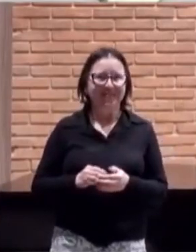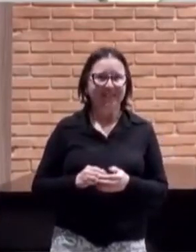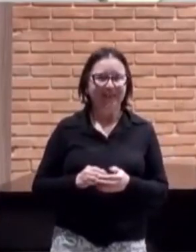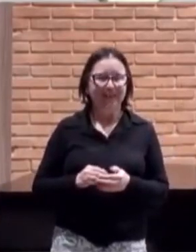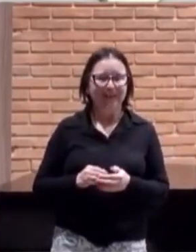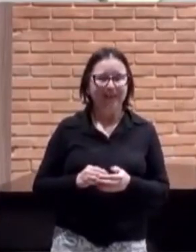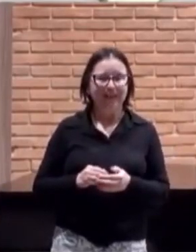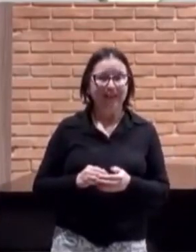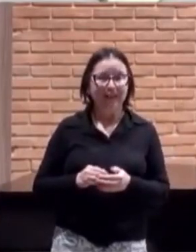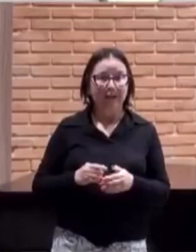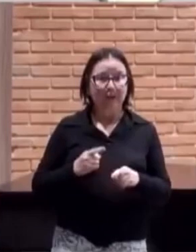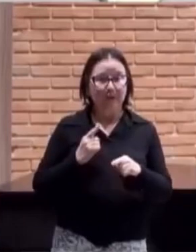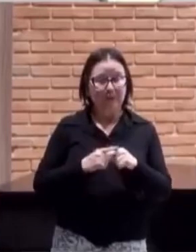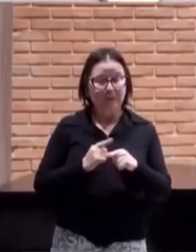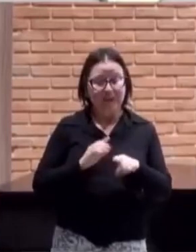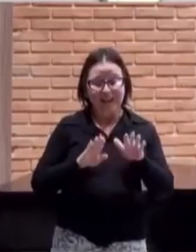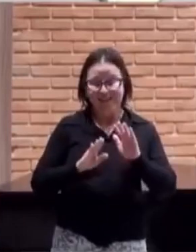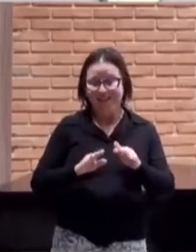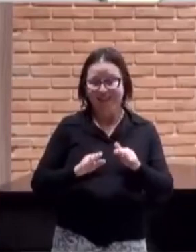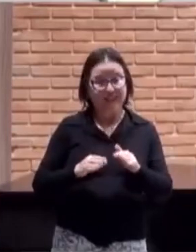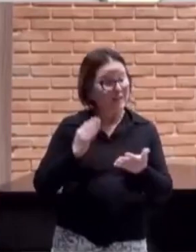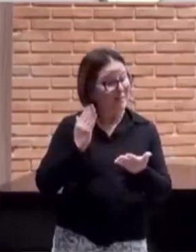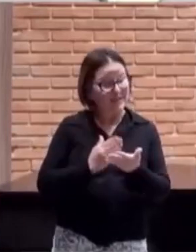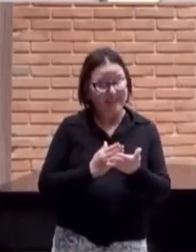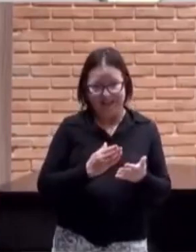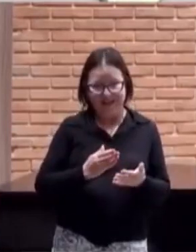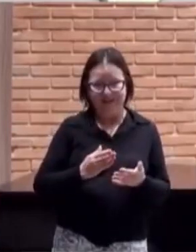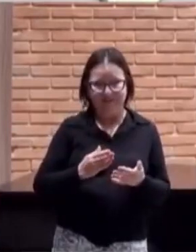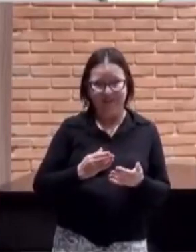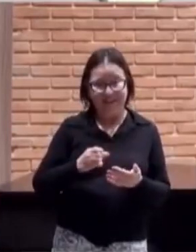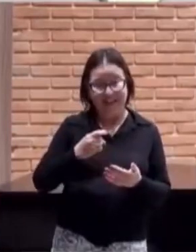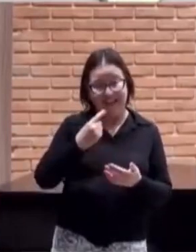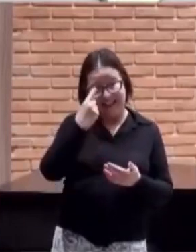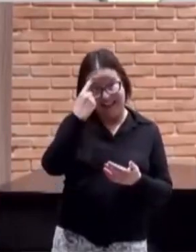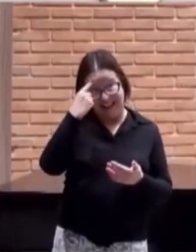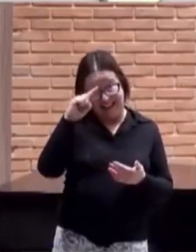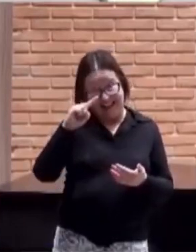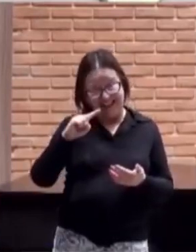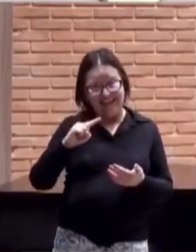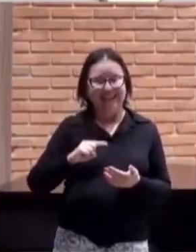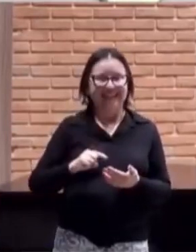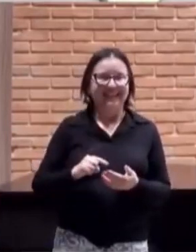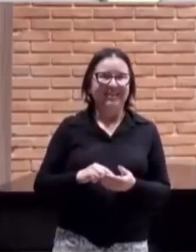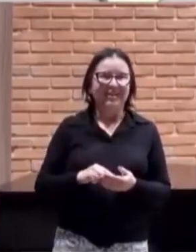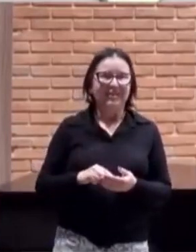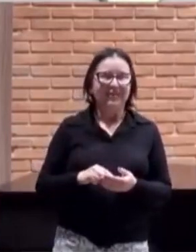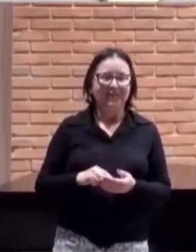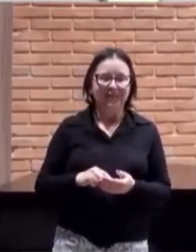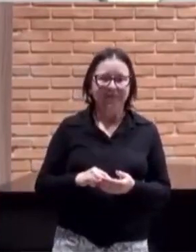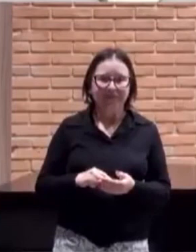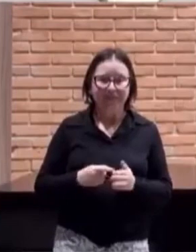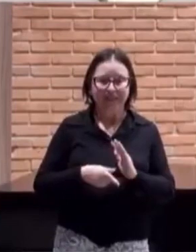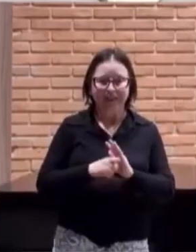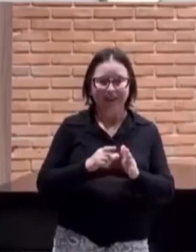o raciocínio e começar outra coisa. Então, os capítulos